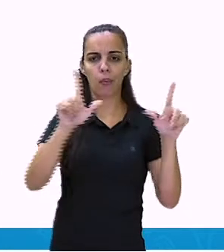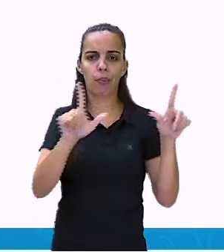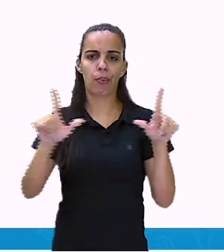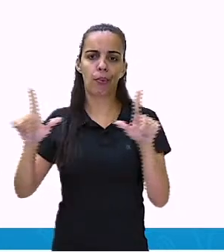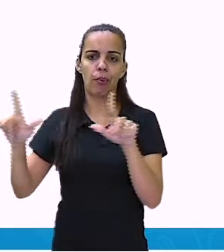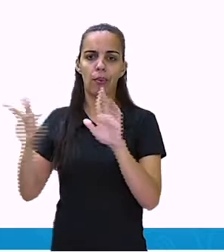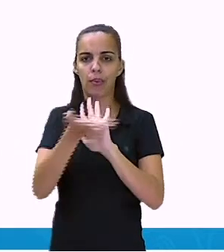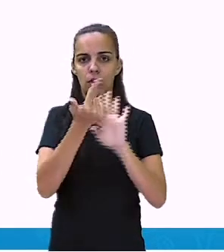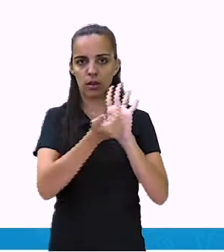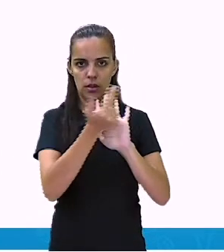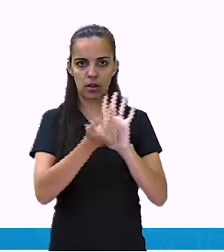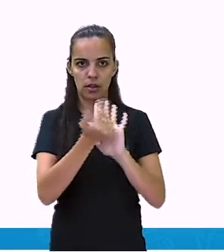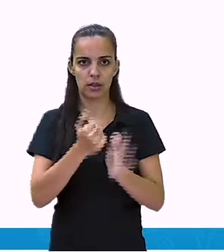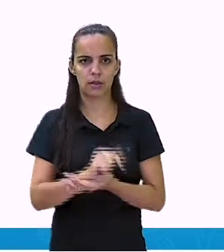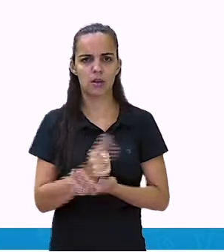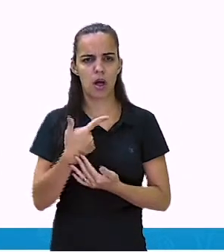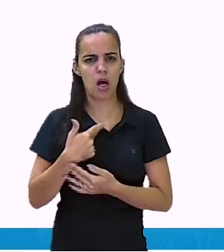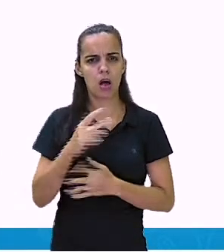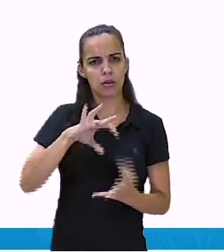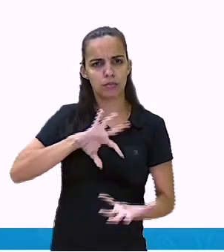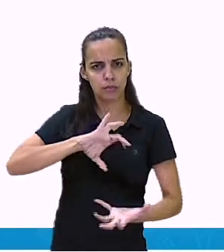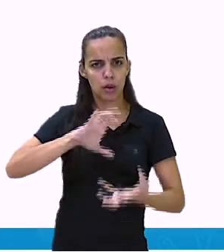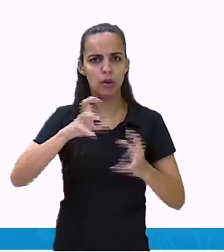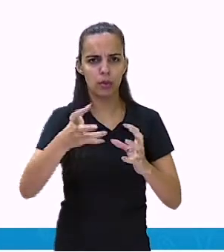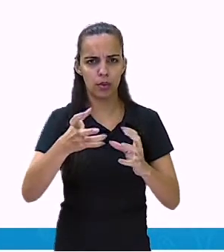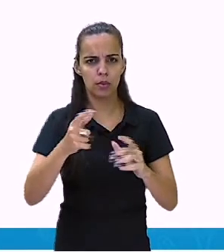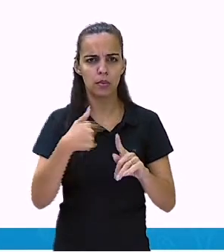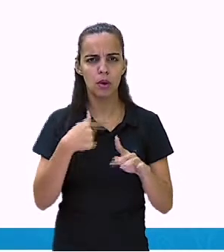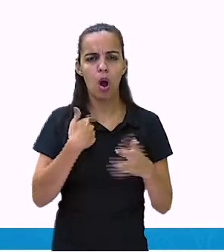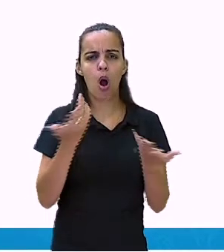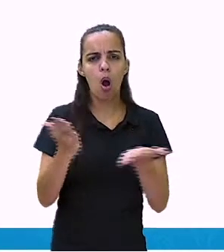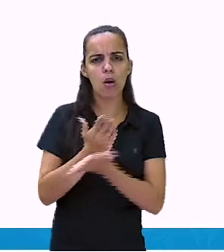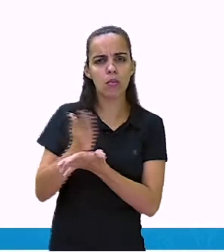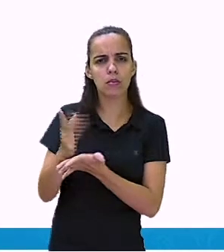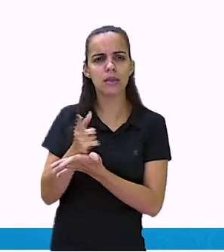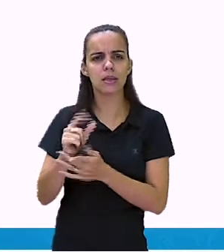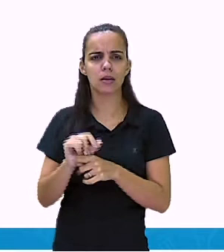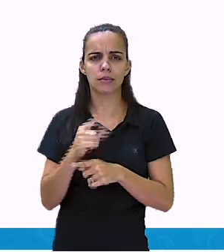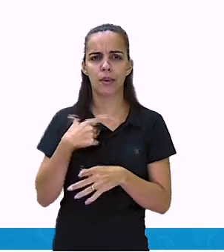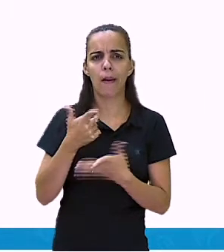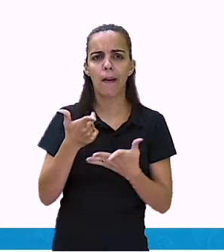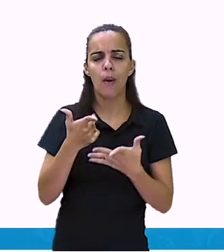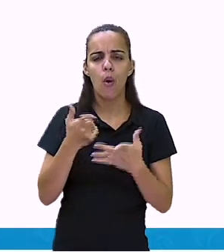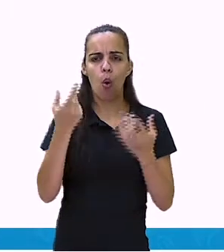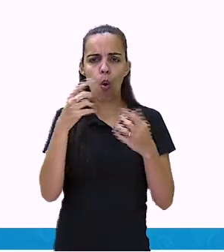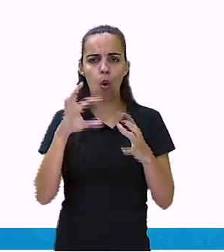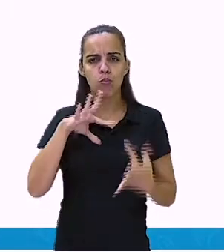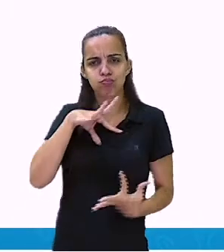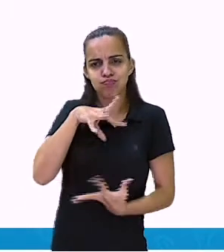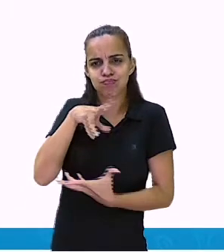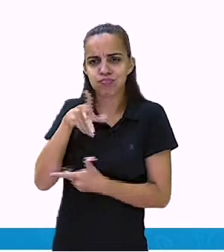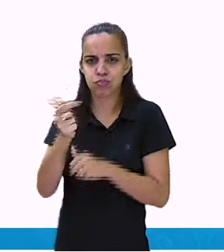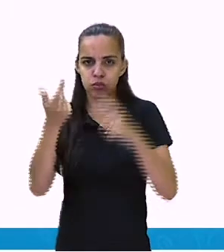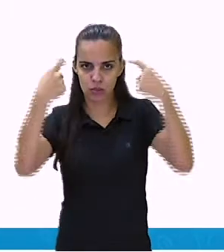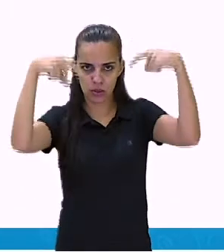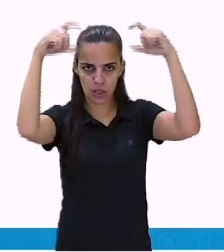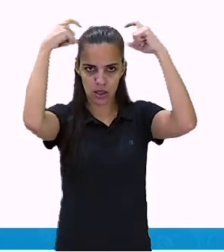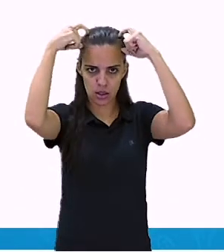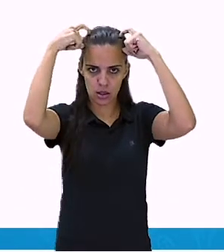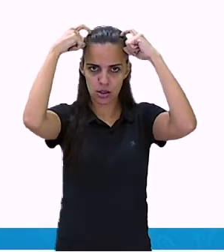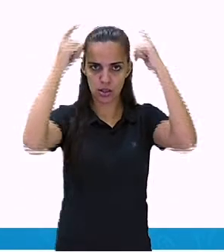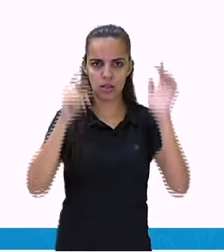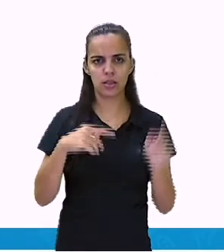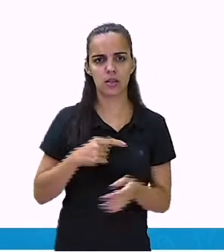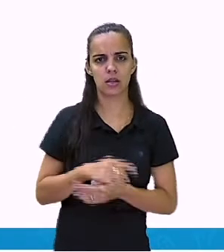Na reforma promovida em sua grade após a saída da faixa Mundo Disney,